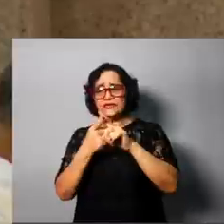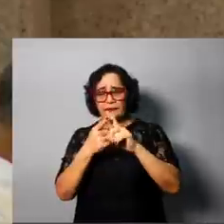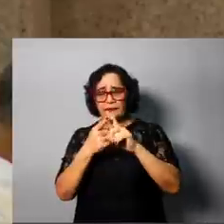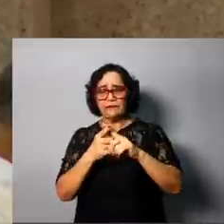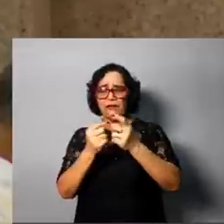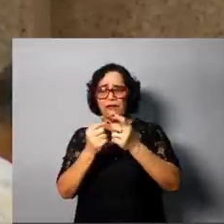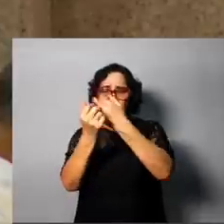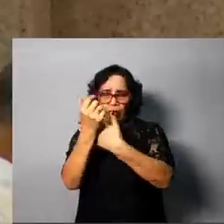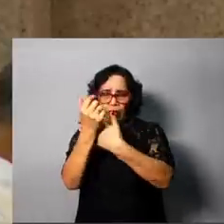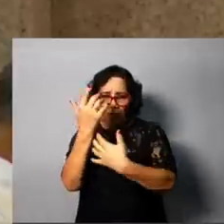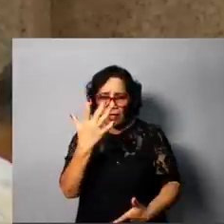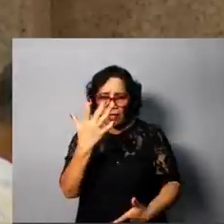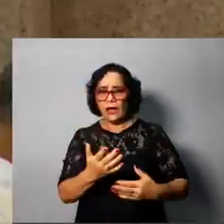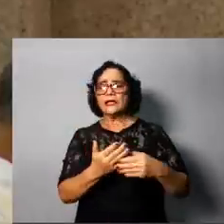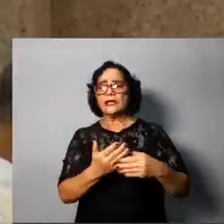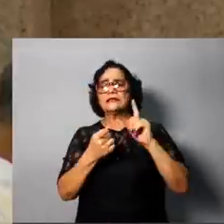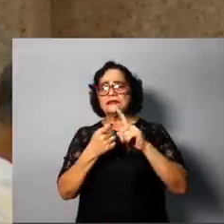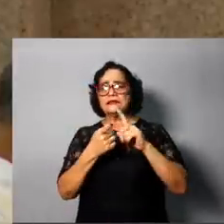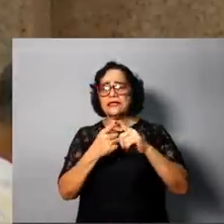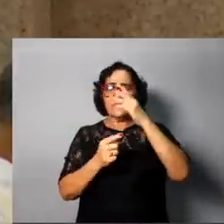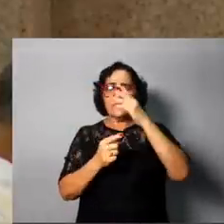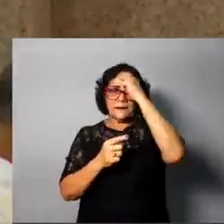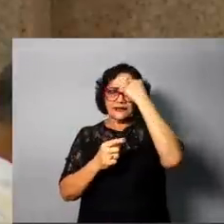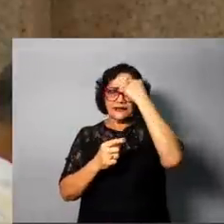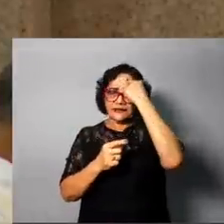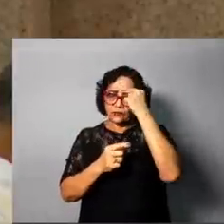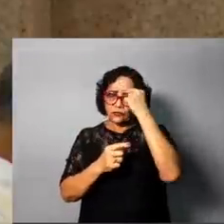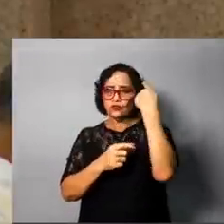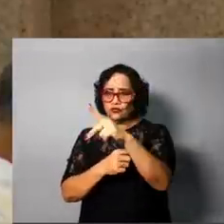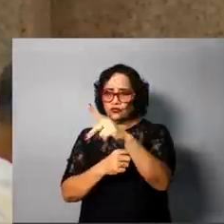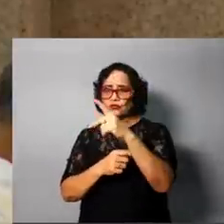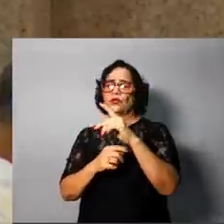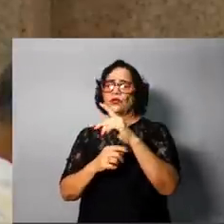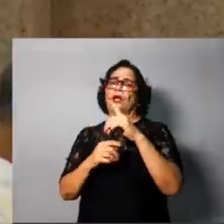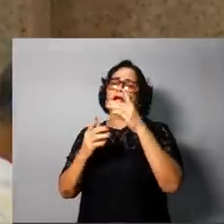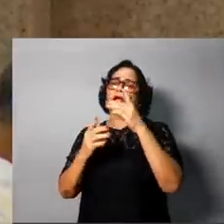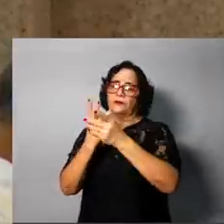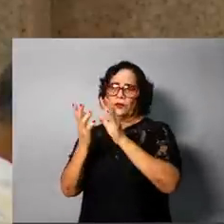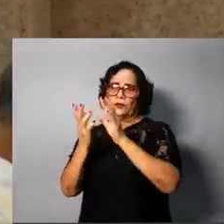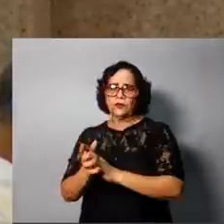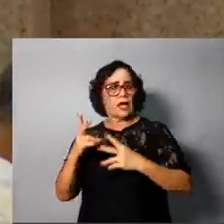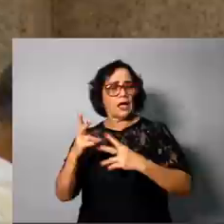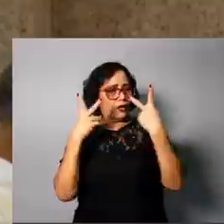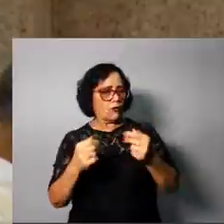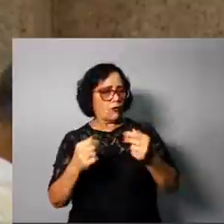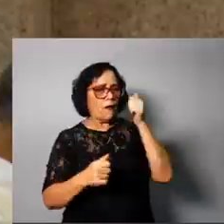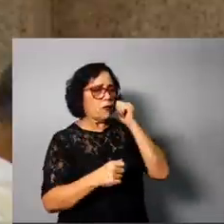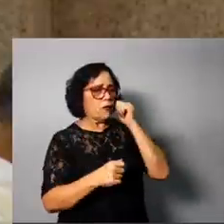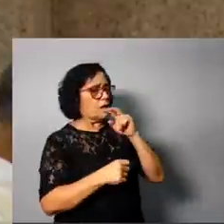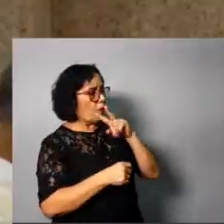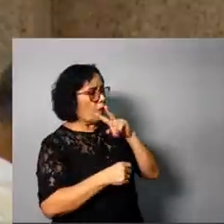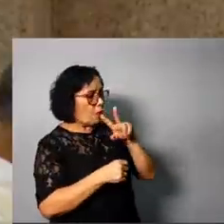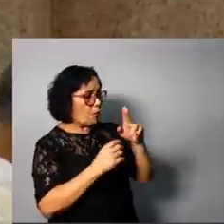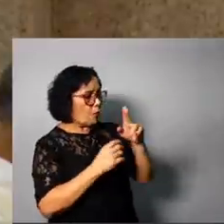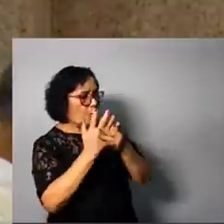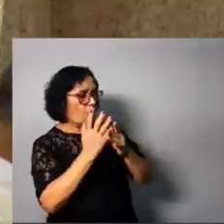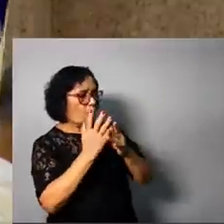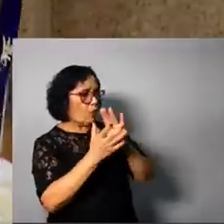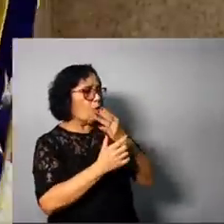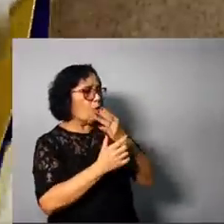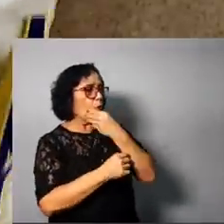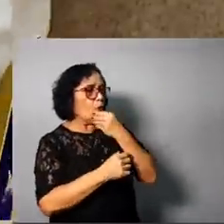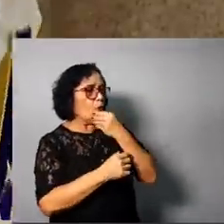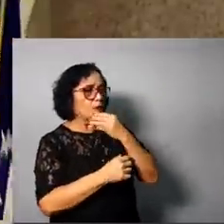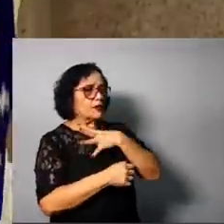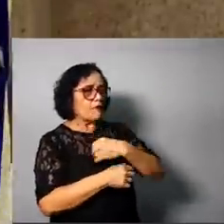esposa. Da mesma forma, a esposa, quando olha para o seu marido, percebe e olha para ele como filho